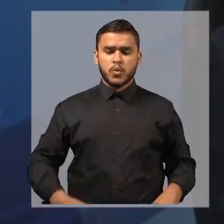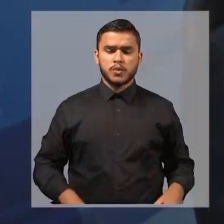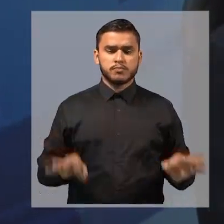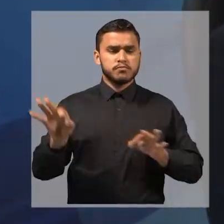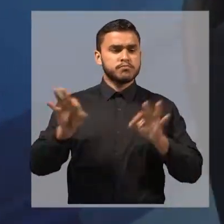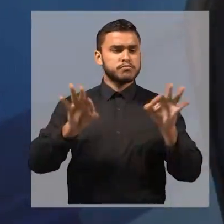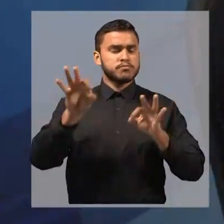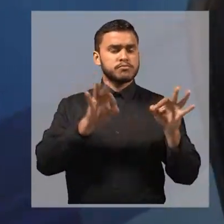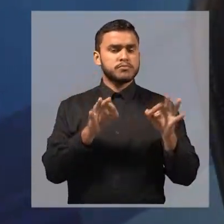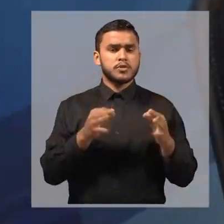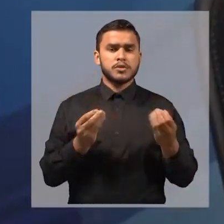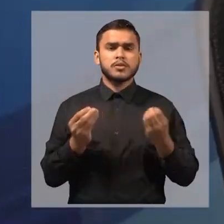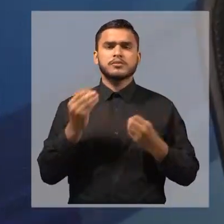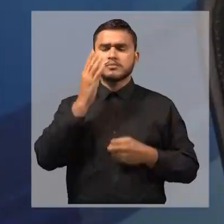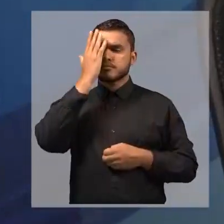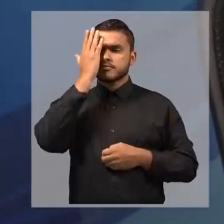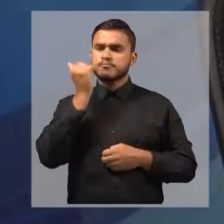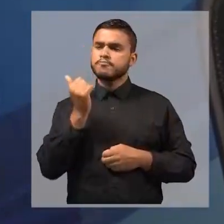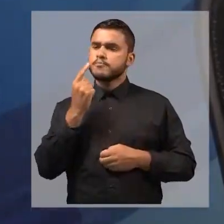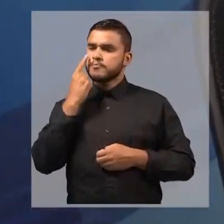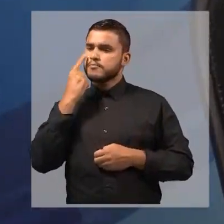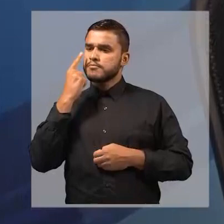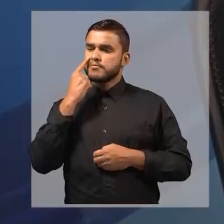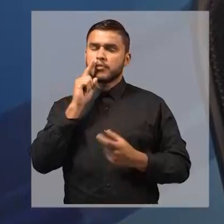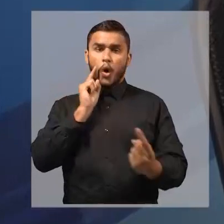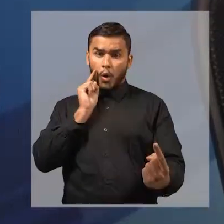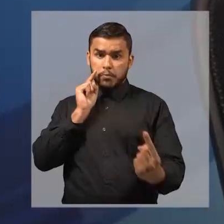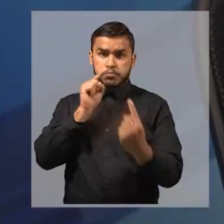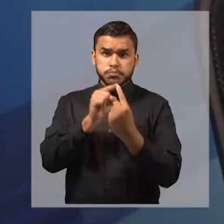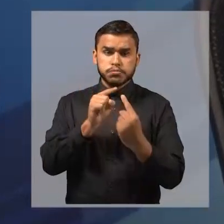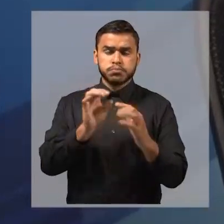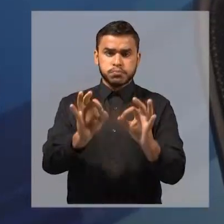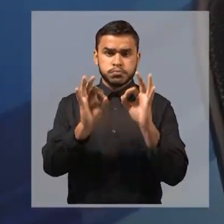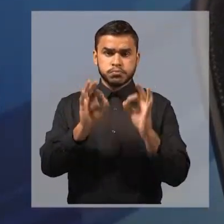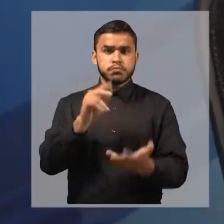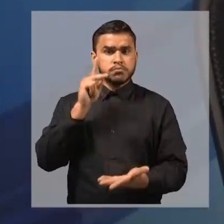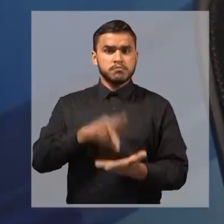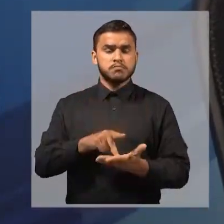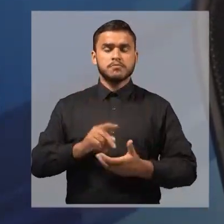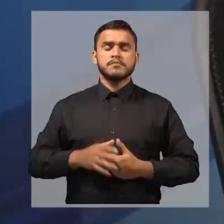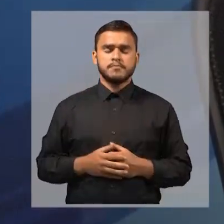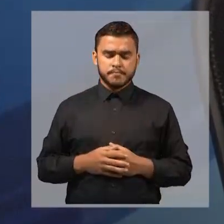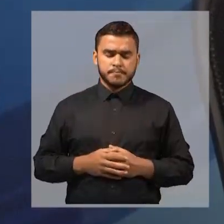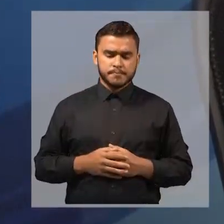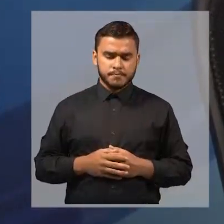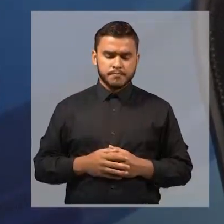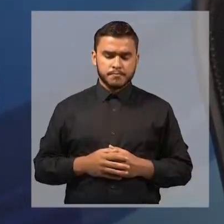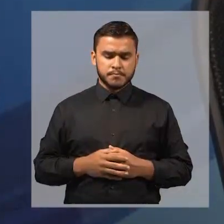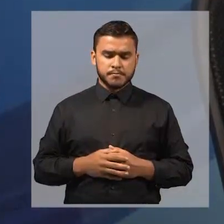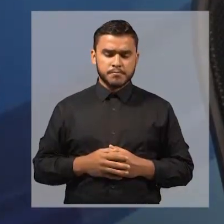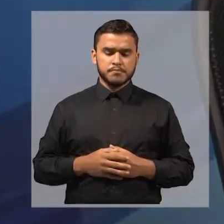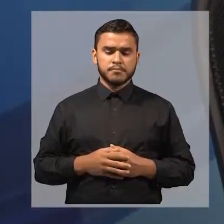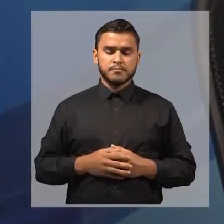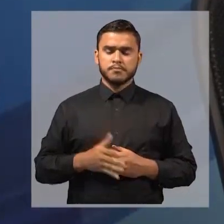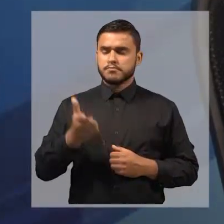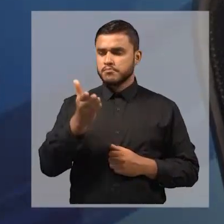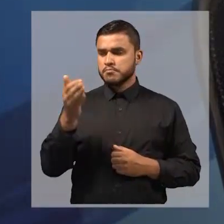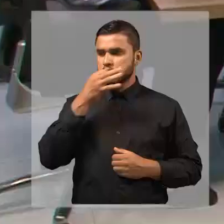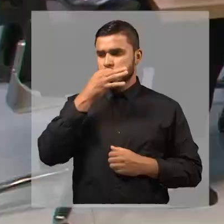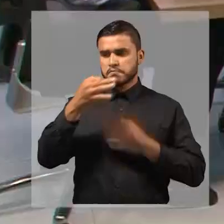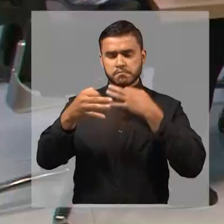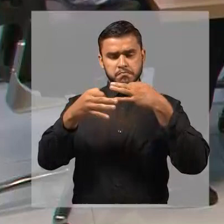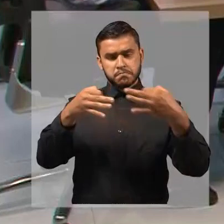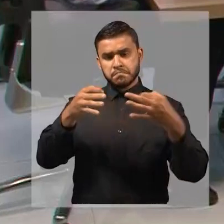De administração, de governabilidade, né? De saber realmente o rumo que o governo quer tomar. Se vocês,